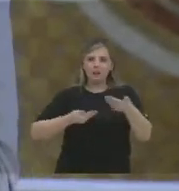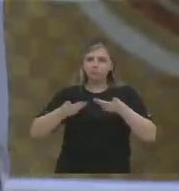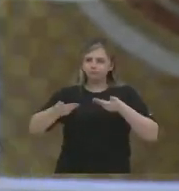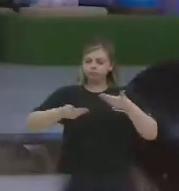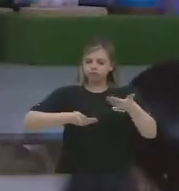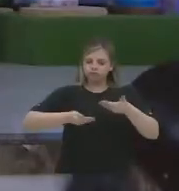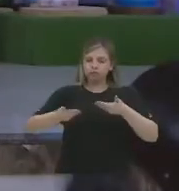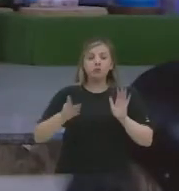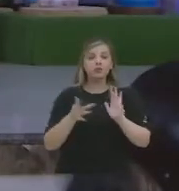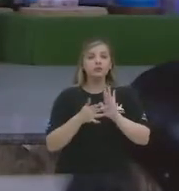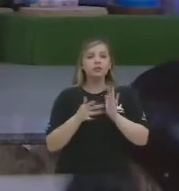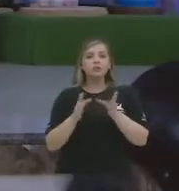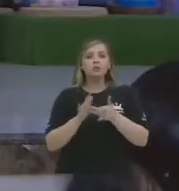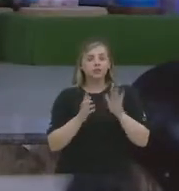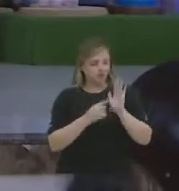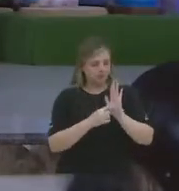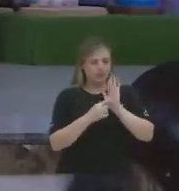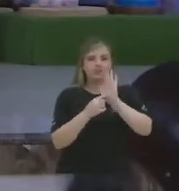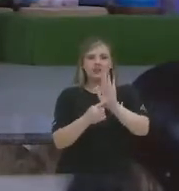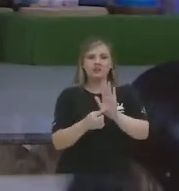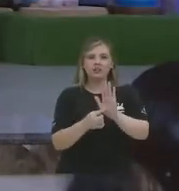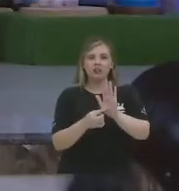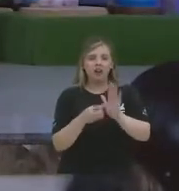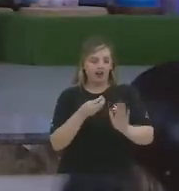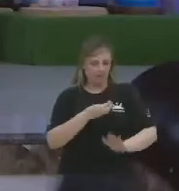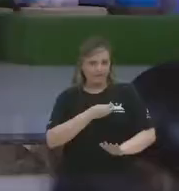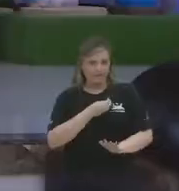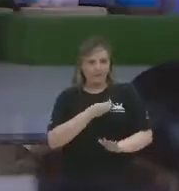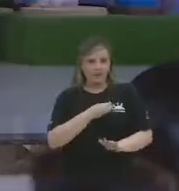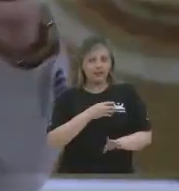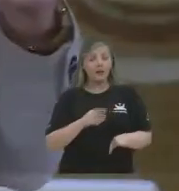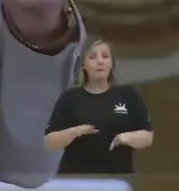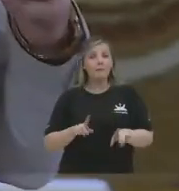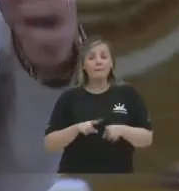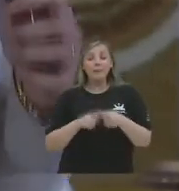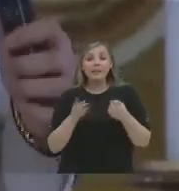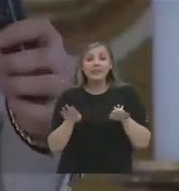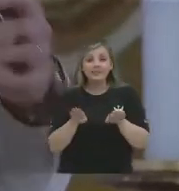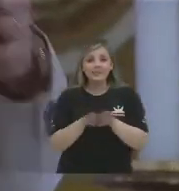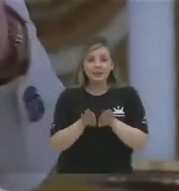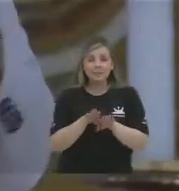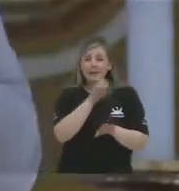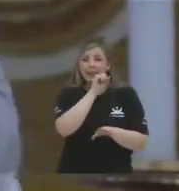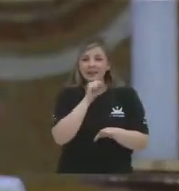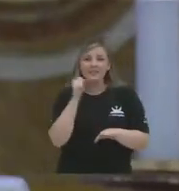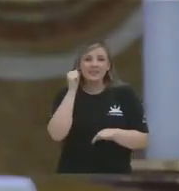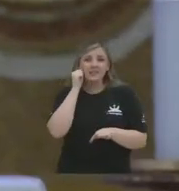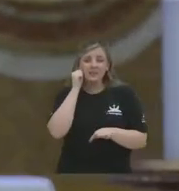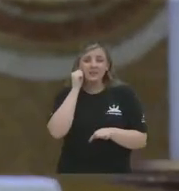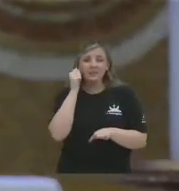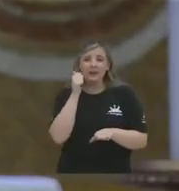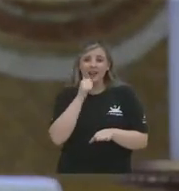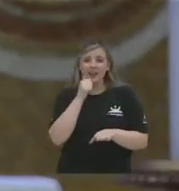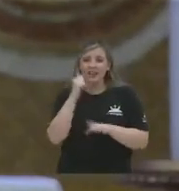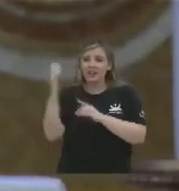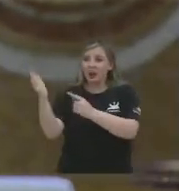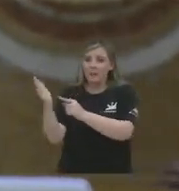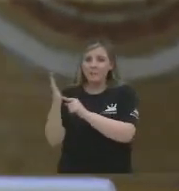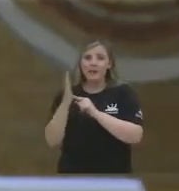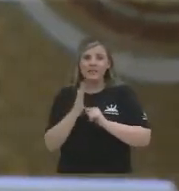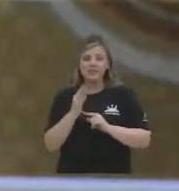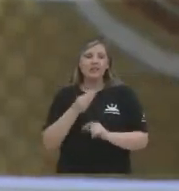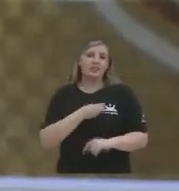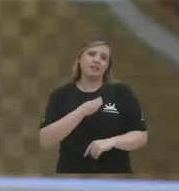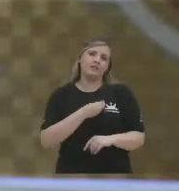Jesus apresenta a vida dele, mas ela apresenta a vida dela, e ela se encontra na vida dela diante